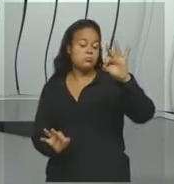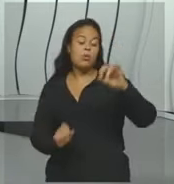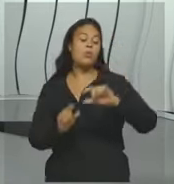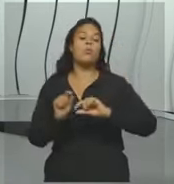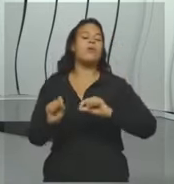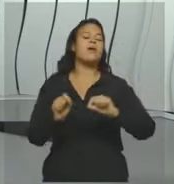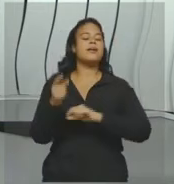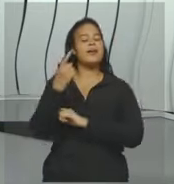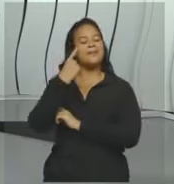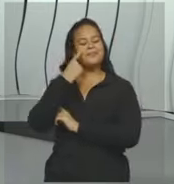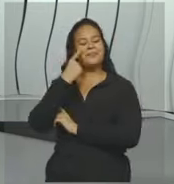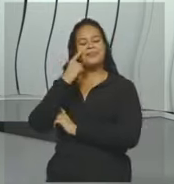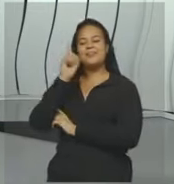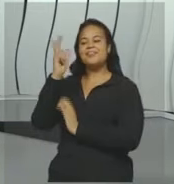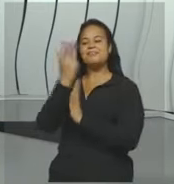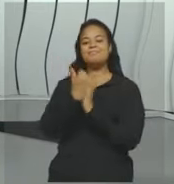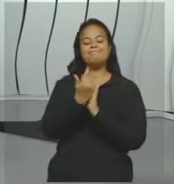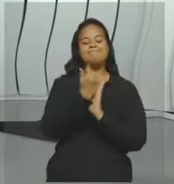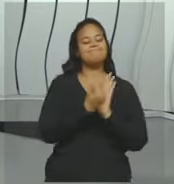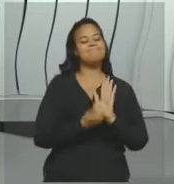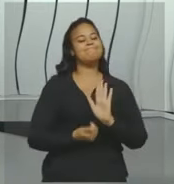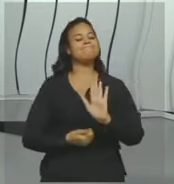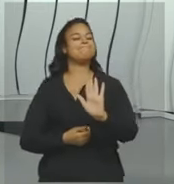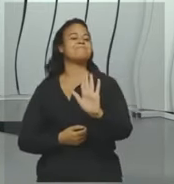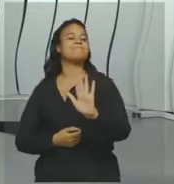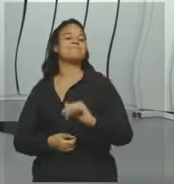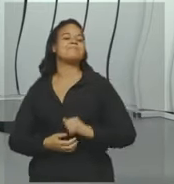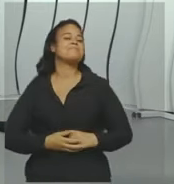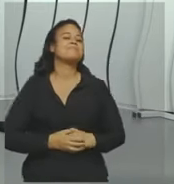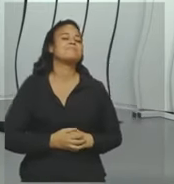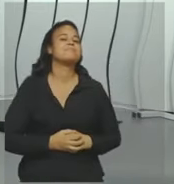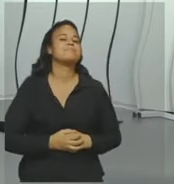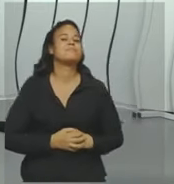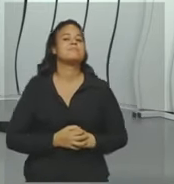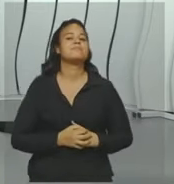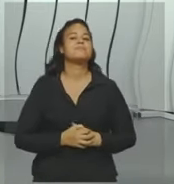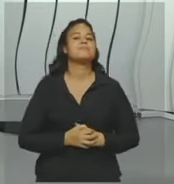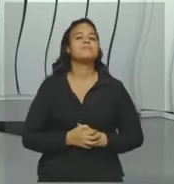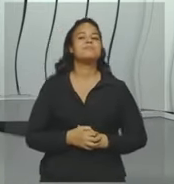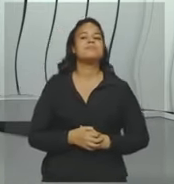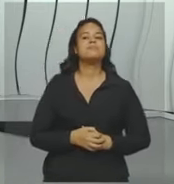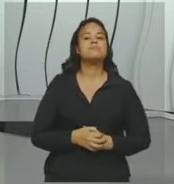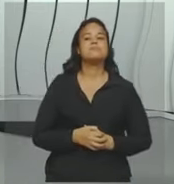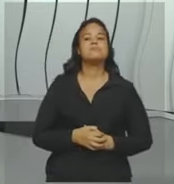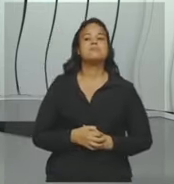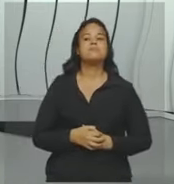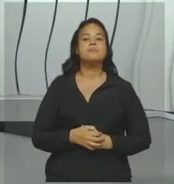peça representando um plano inclinado aí, o mais simples possível?